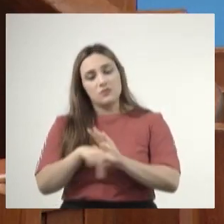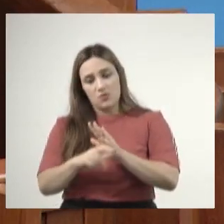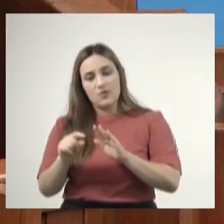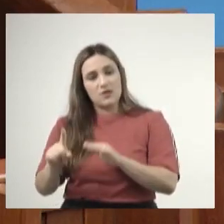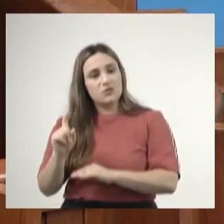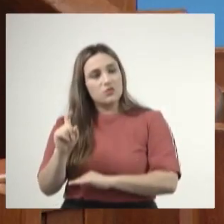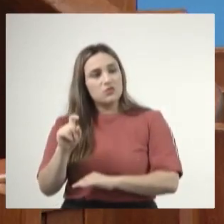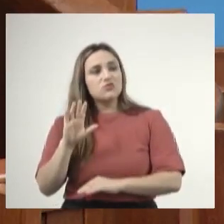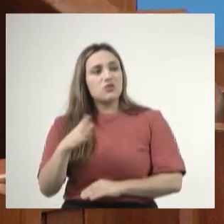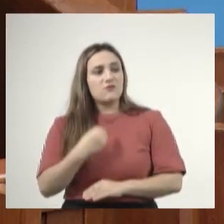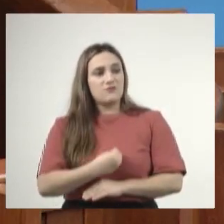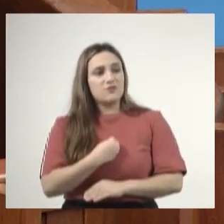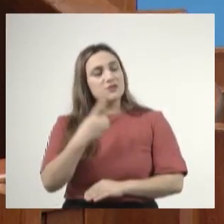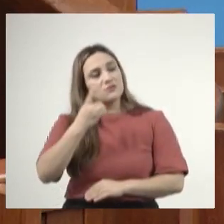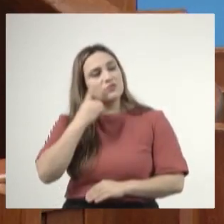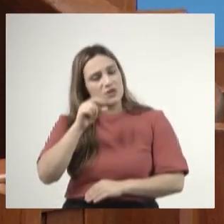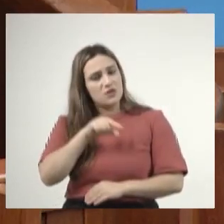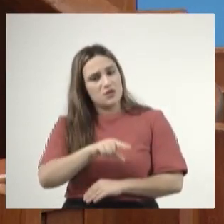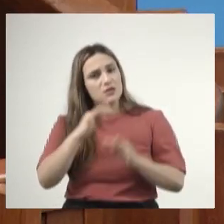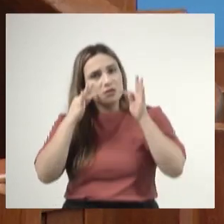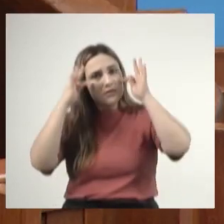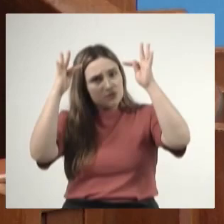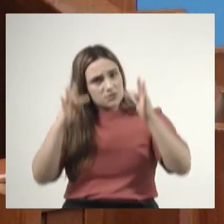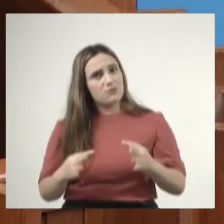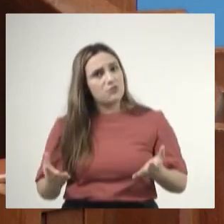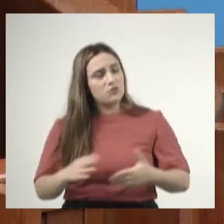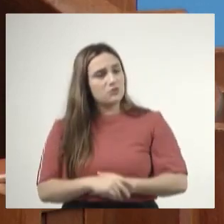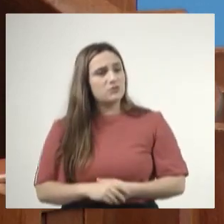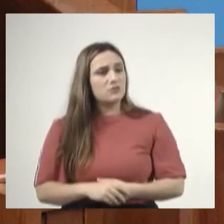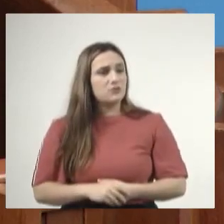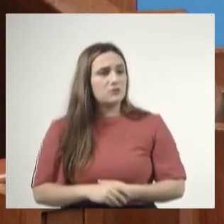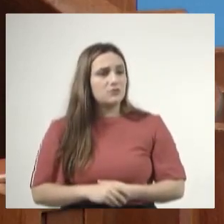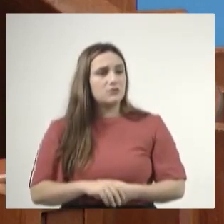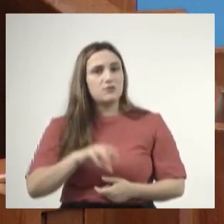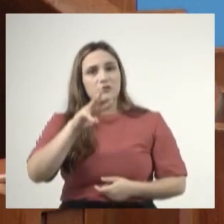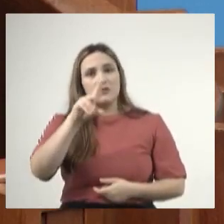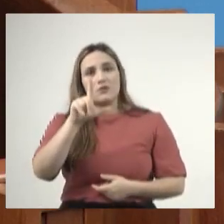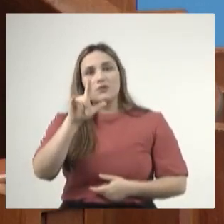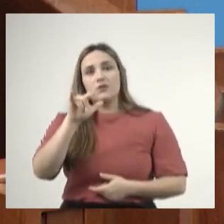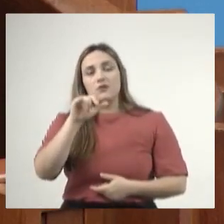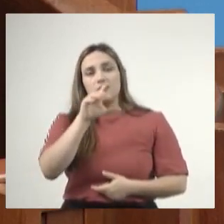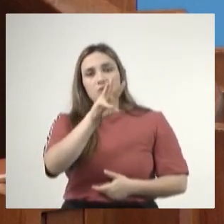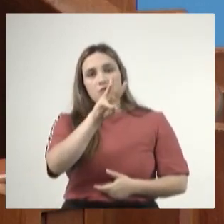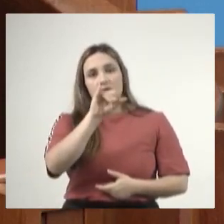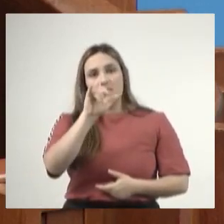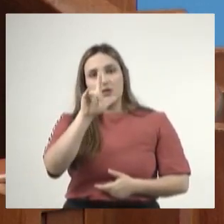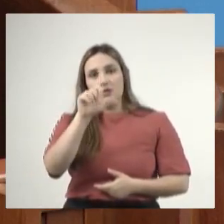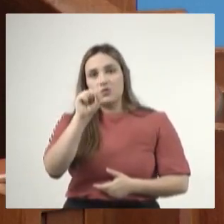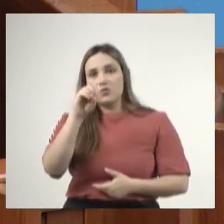vivo aí, foi deputado, pode testemunhar que o Wilson Barbosa recebia, o Wilson